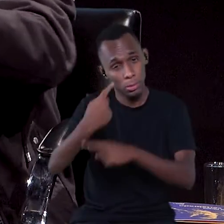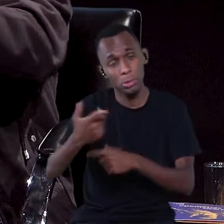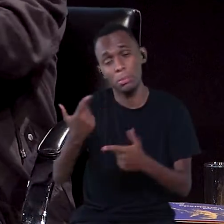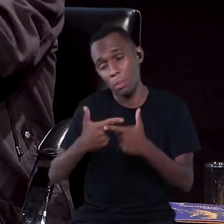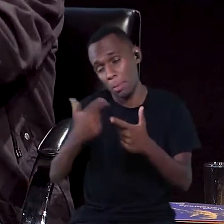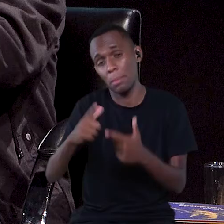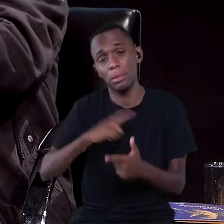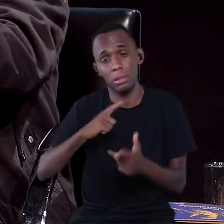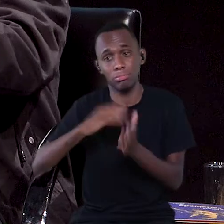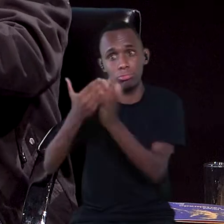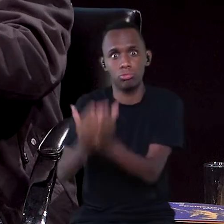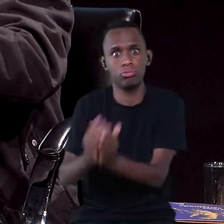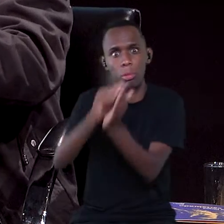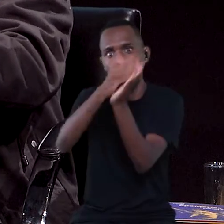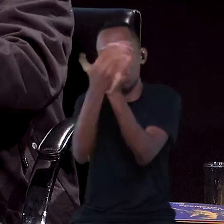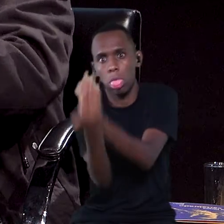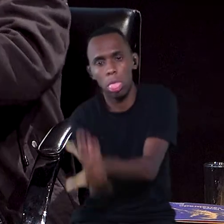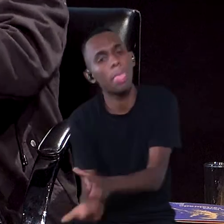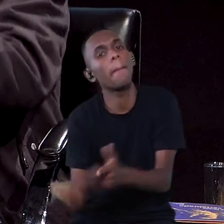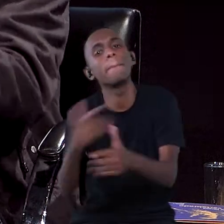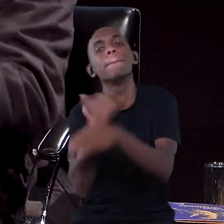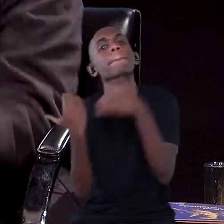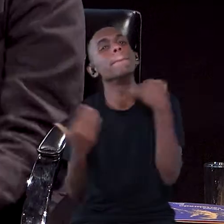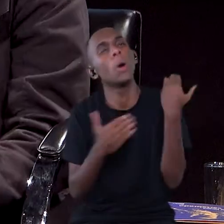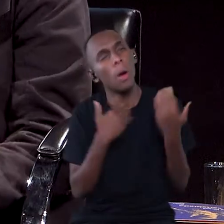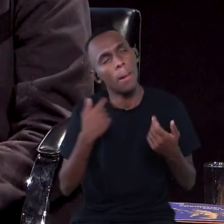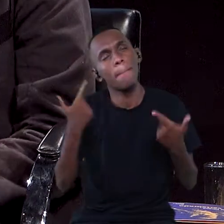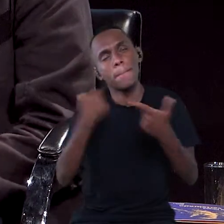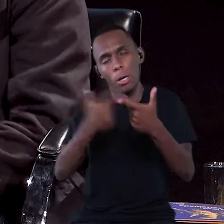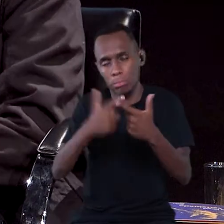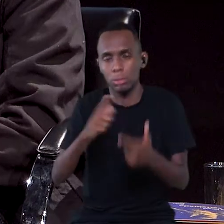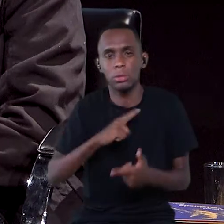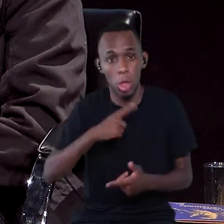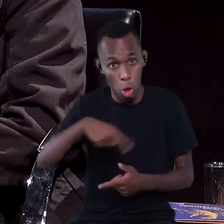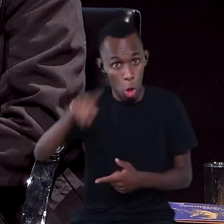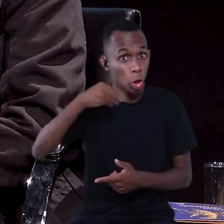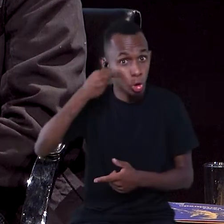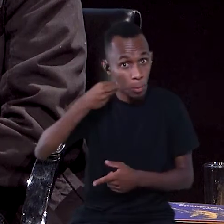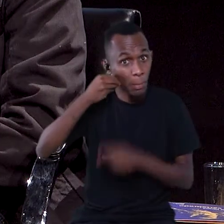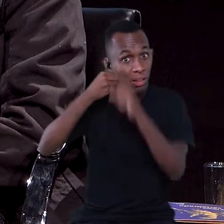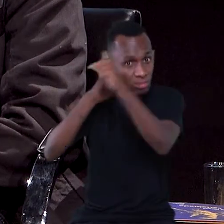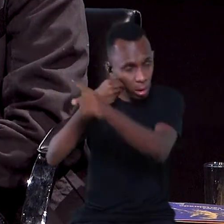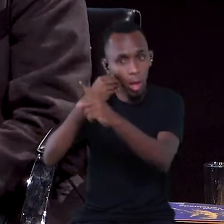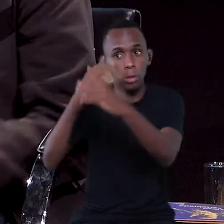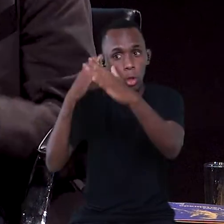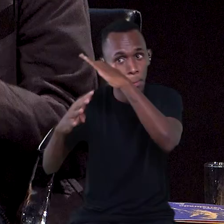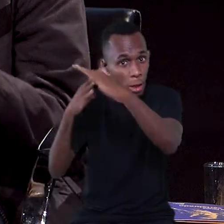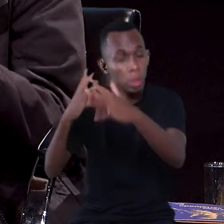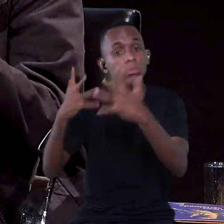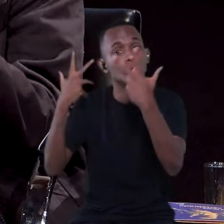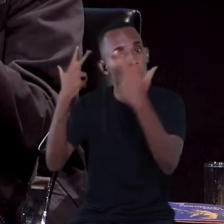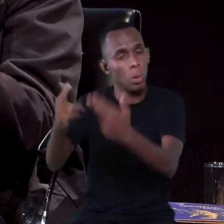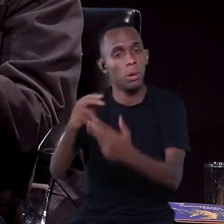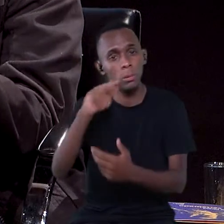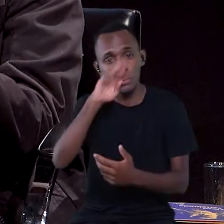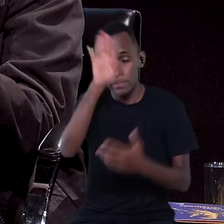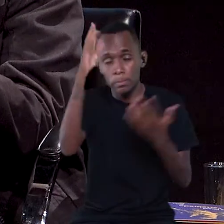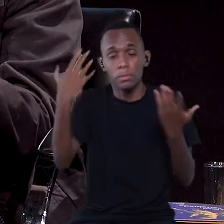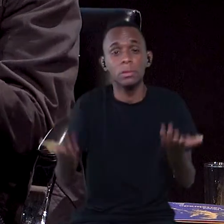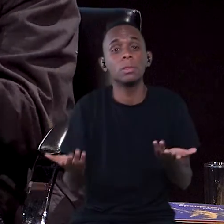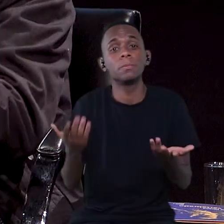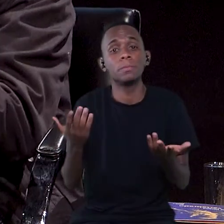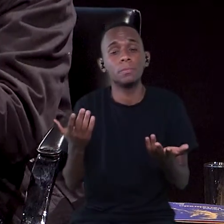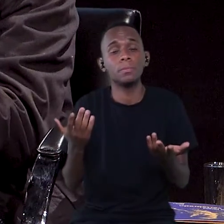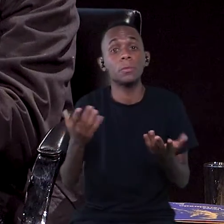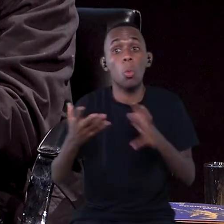dos naufrágios que estão aí até hoje. Eu vi isso de perto lá, a gente conviveu com muitas pessoas nessa condição. Então, essa ideia de que Minas está em